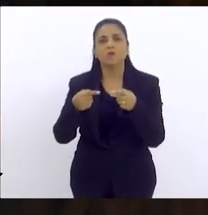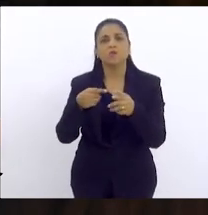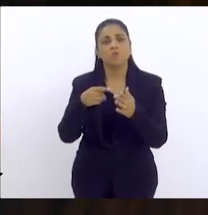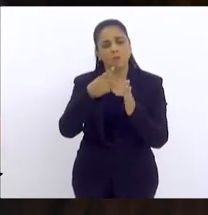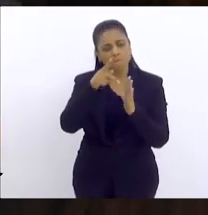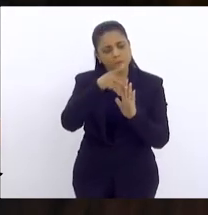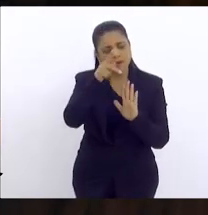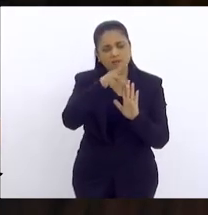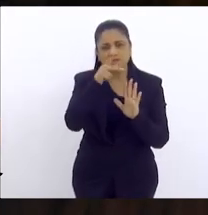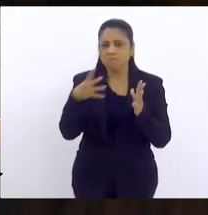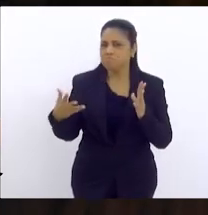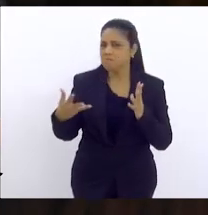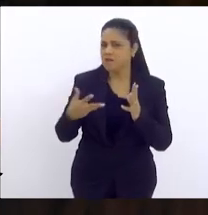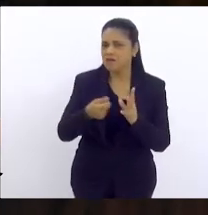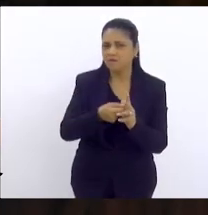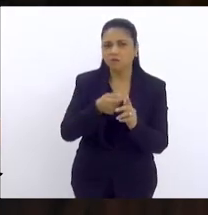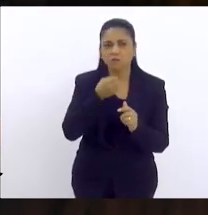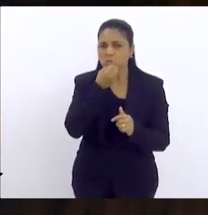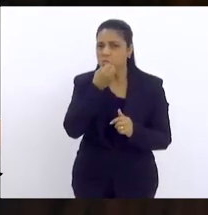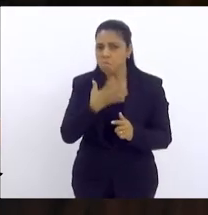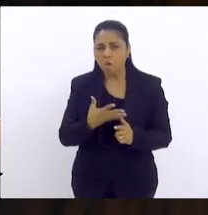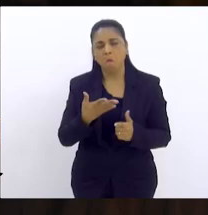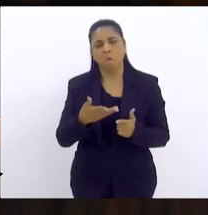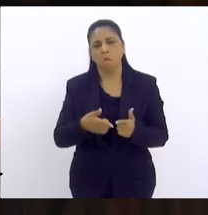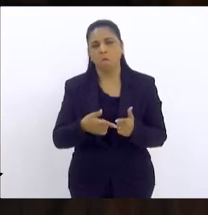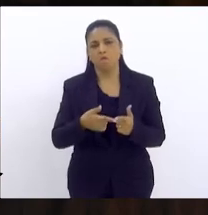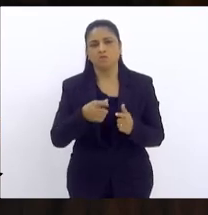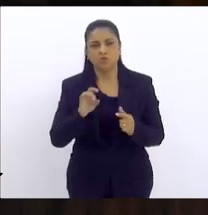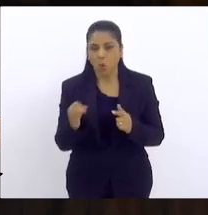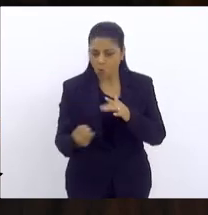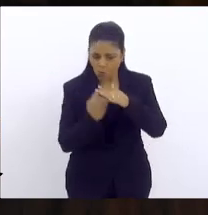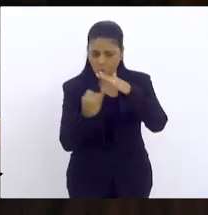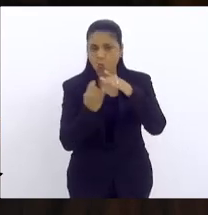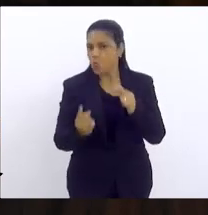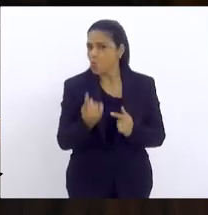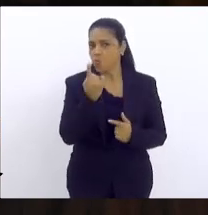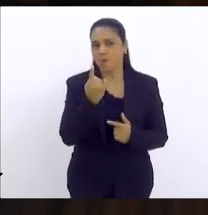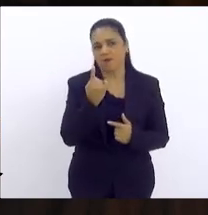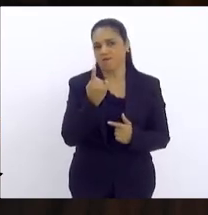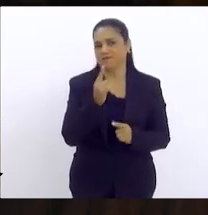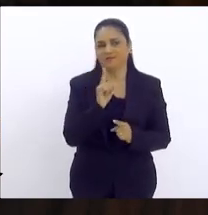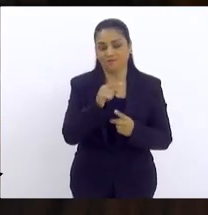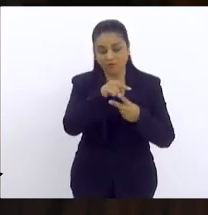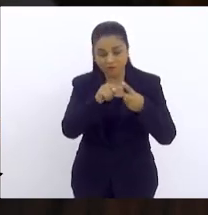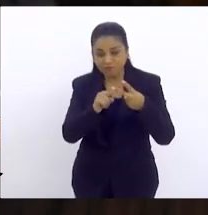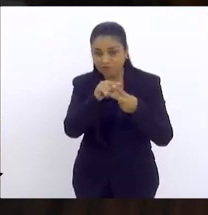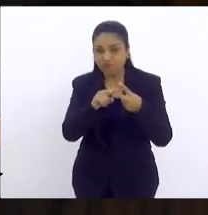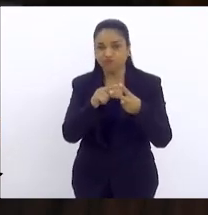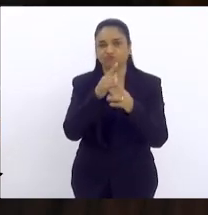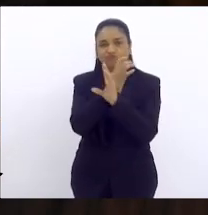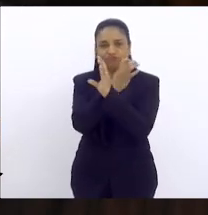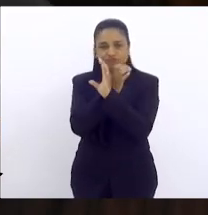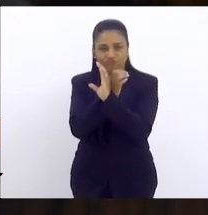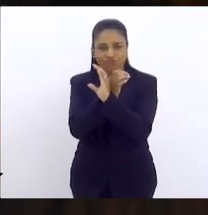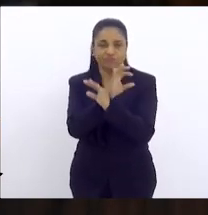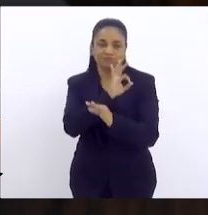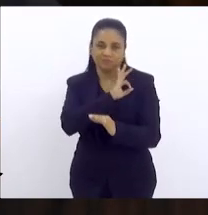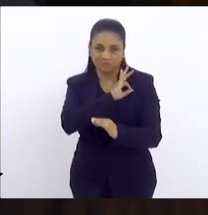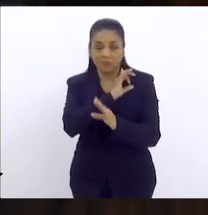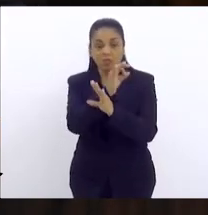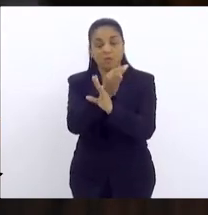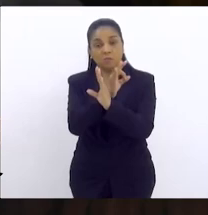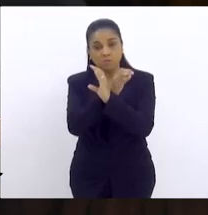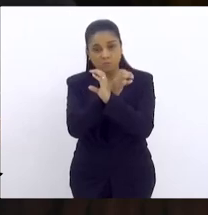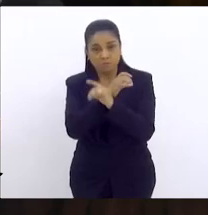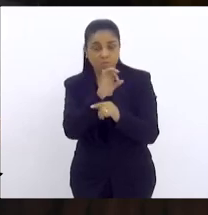tão bom que não foi feito somente por uma instituição ele levou em conta aquilo